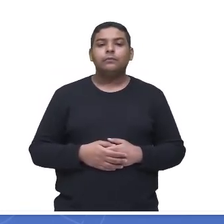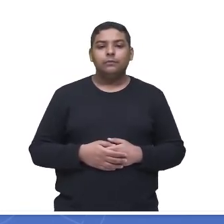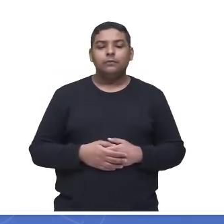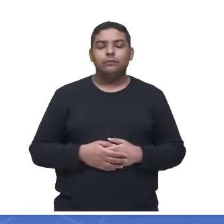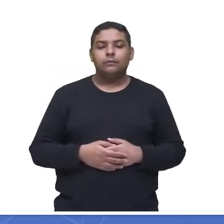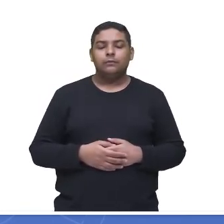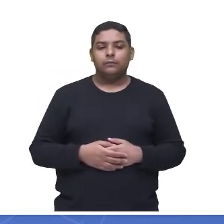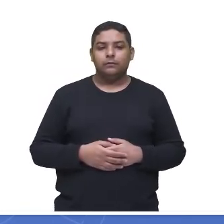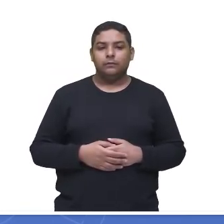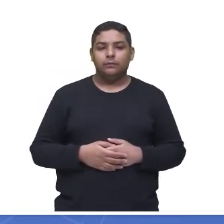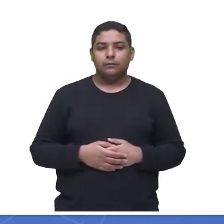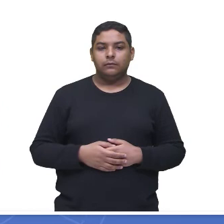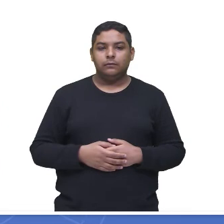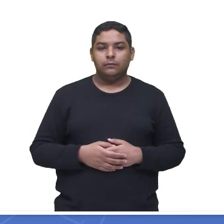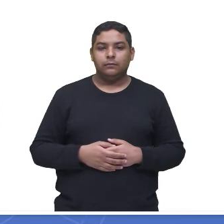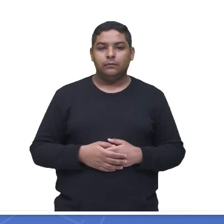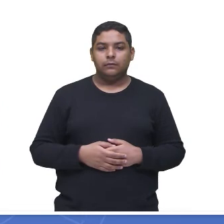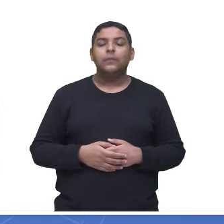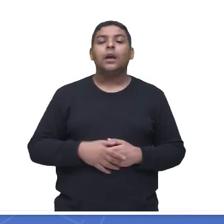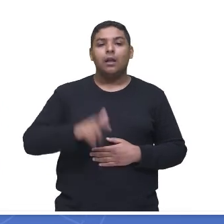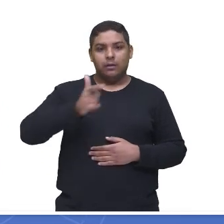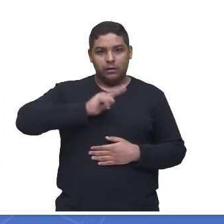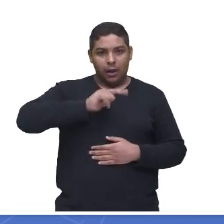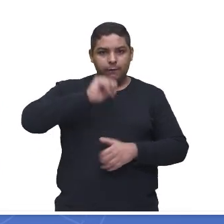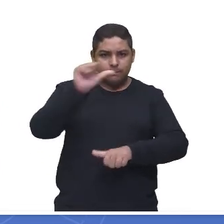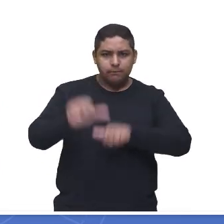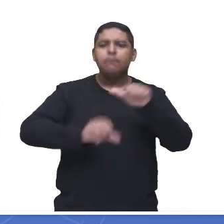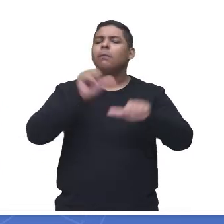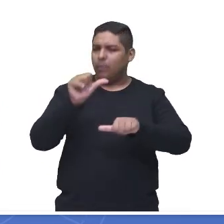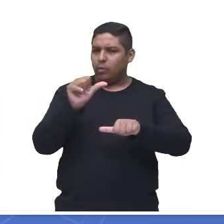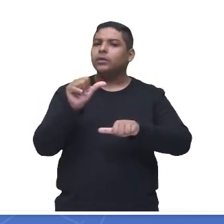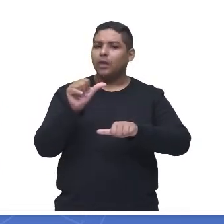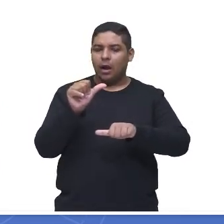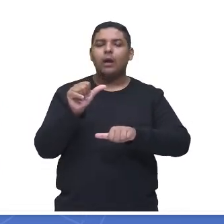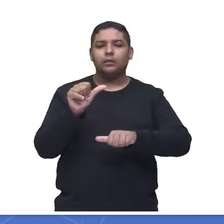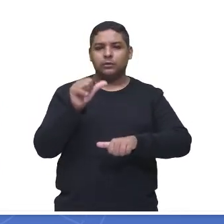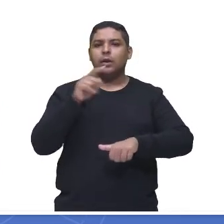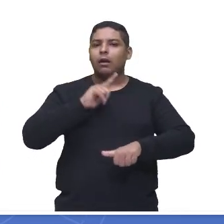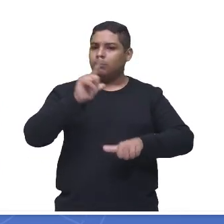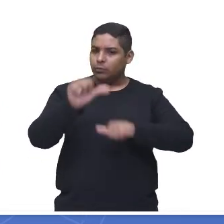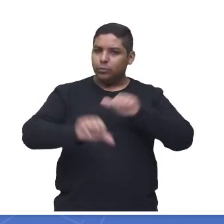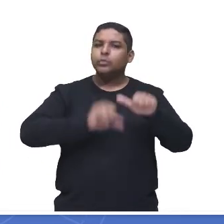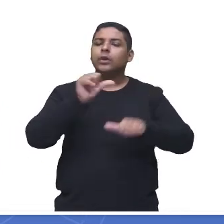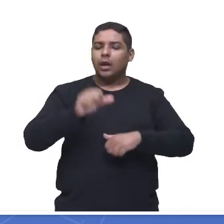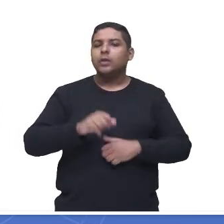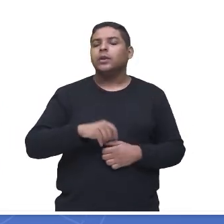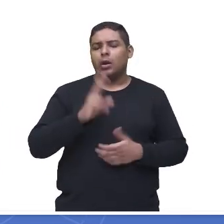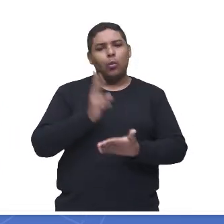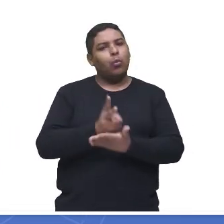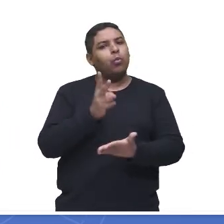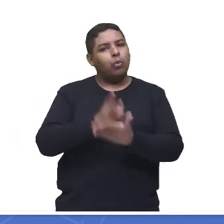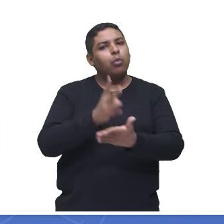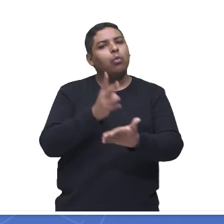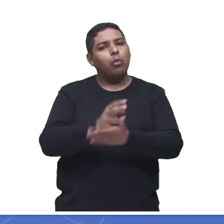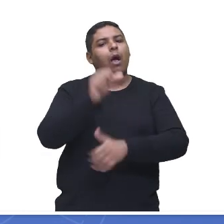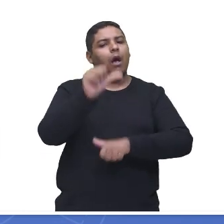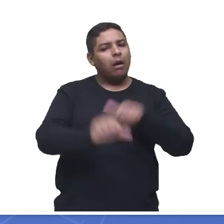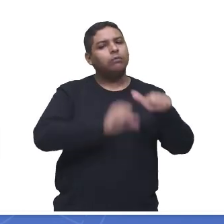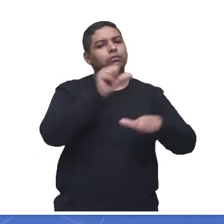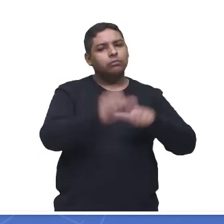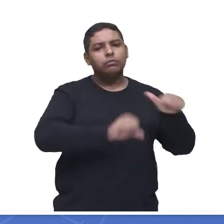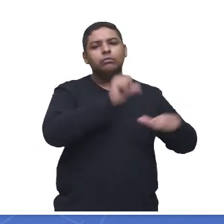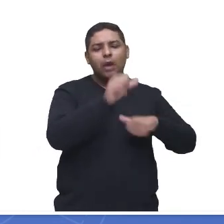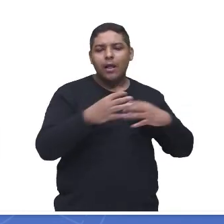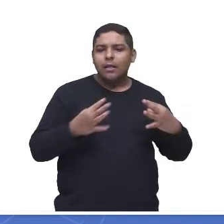sentido, né? Houve mudança nesse tempo todo aí. E continua mudando, né? Se a gente for analisar hoje, com